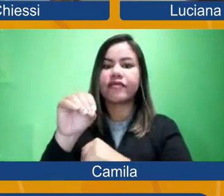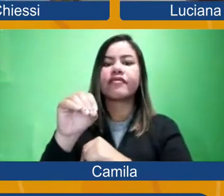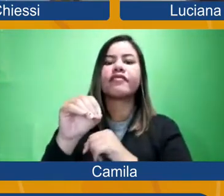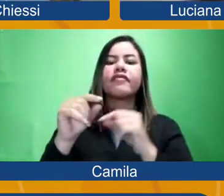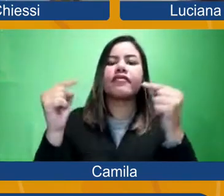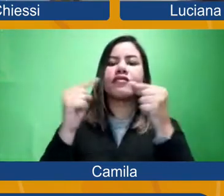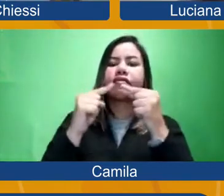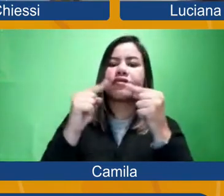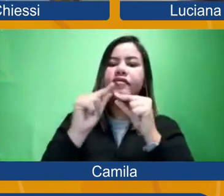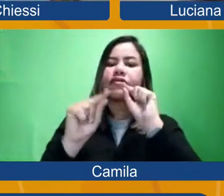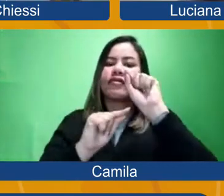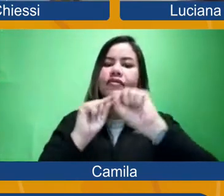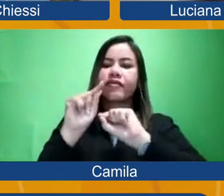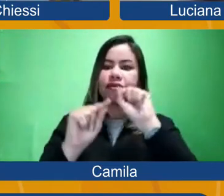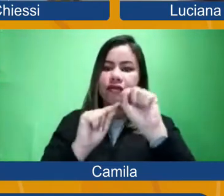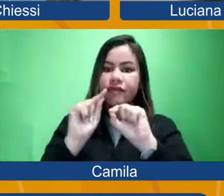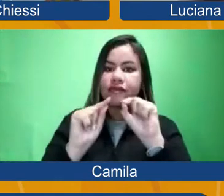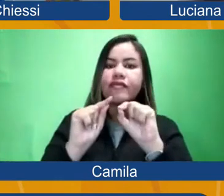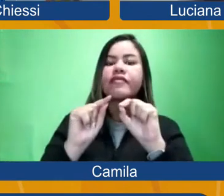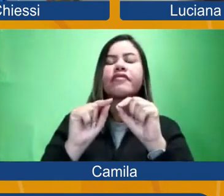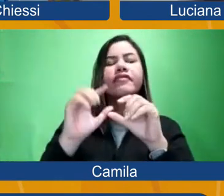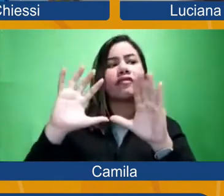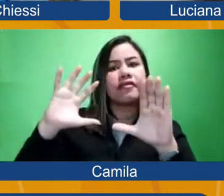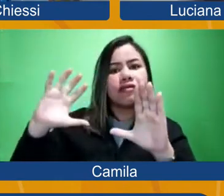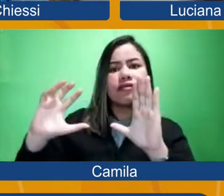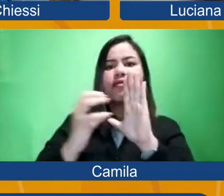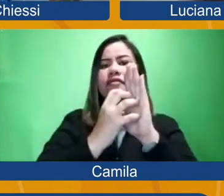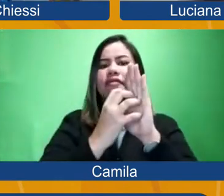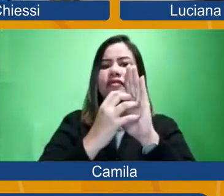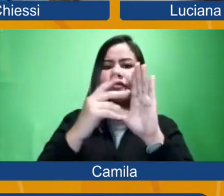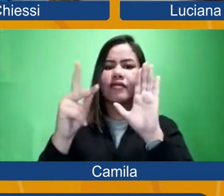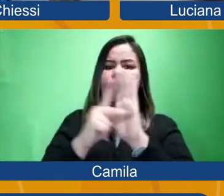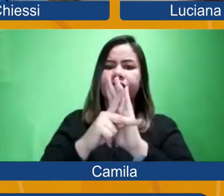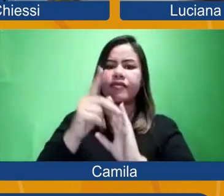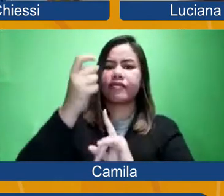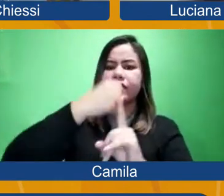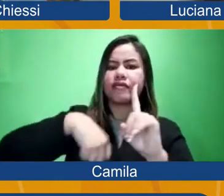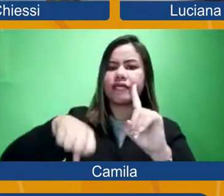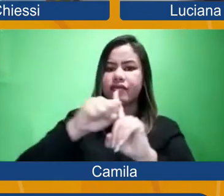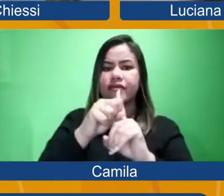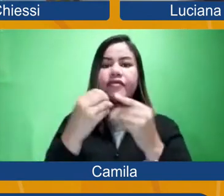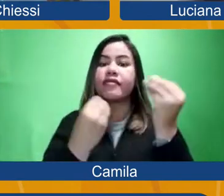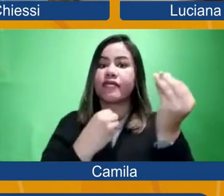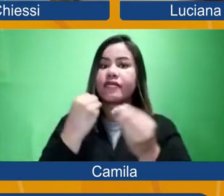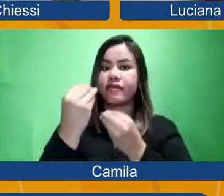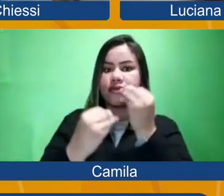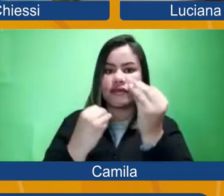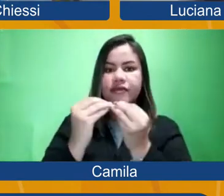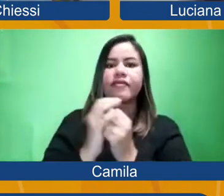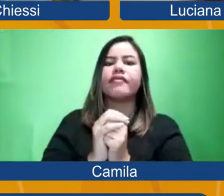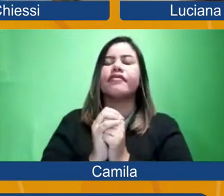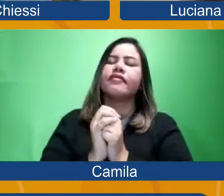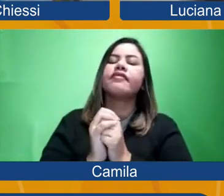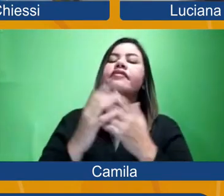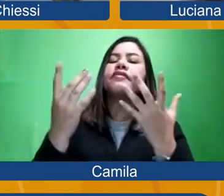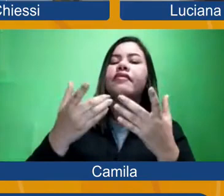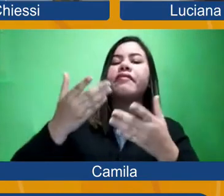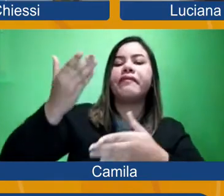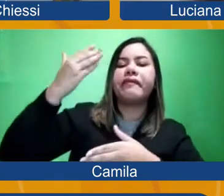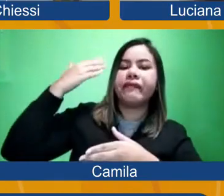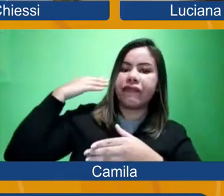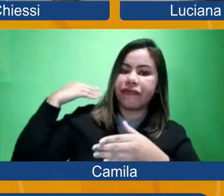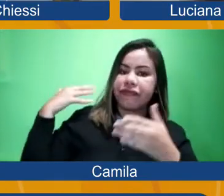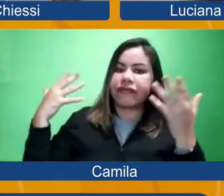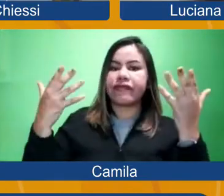principalmente nas pessoas com maior vulnerabilidade na nossa sociedade. Então nós temos um aspecto do clima do passado, do presente e do futuro e as